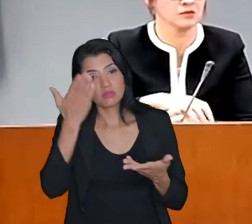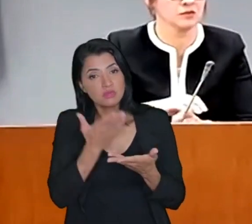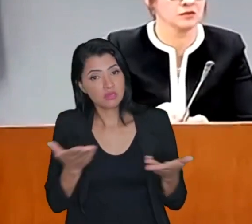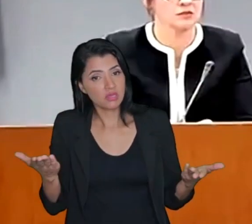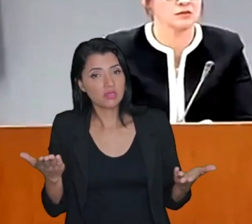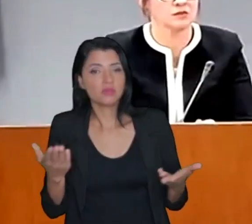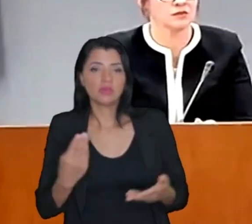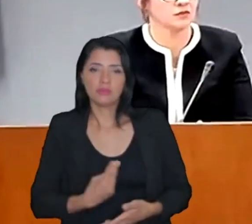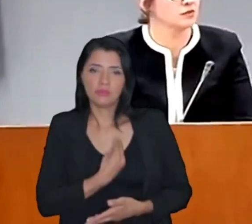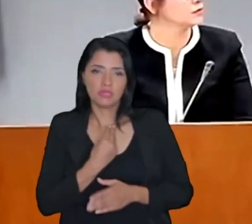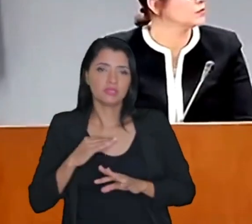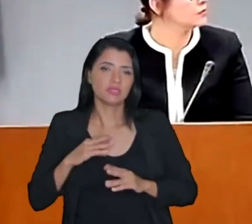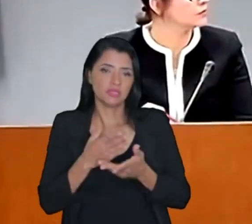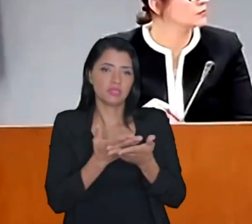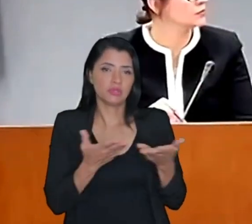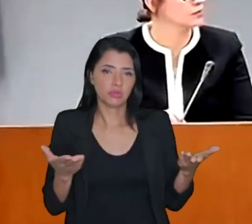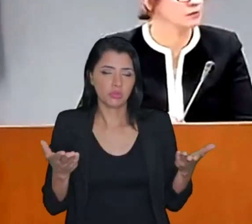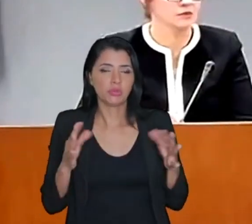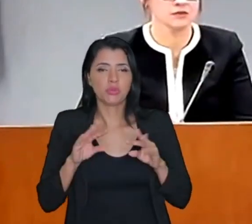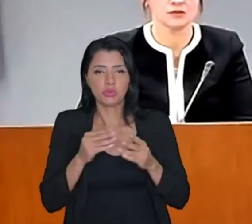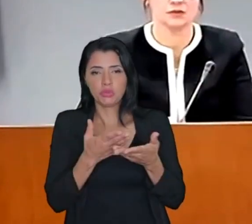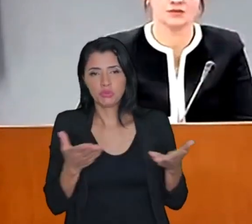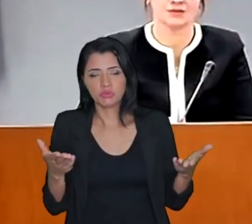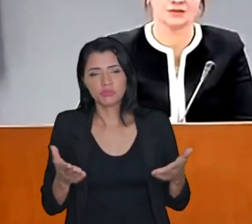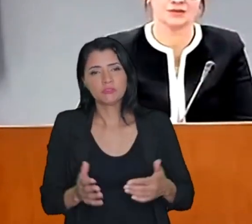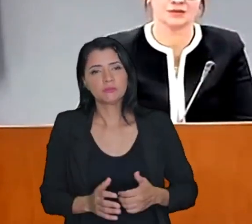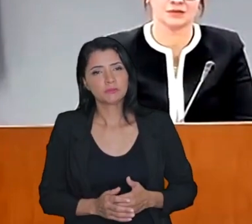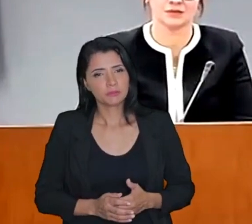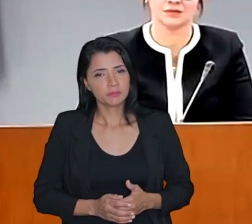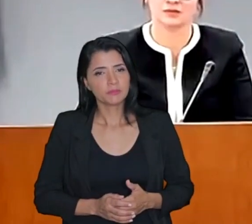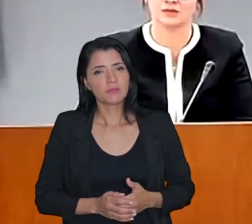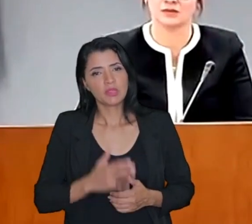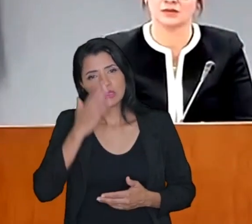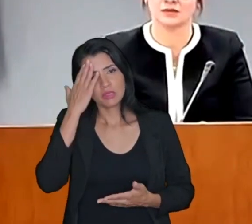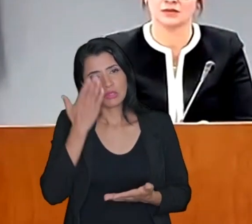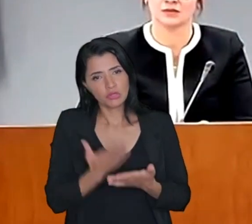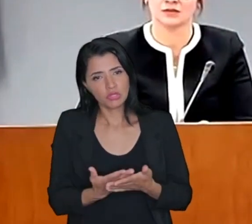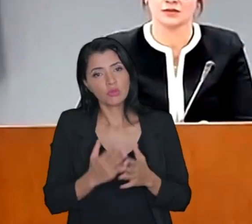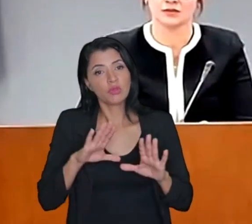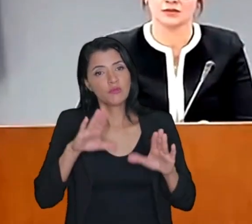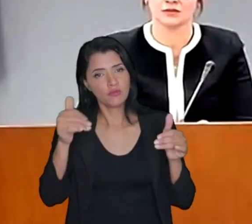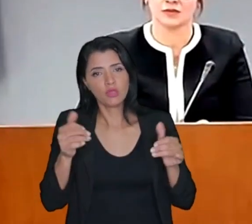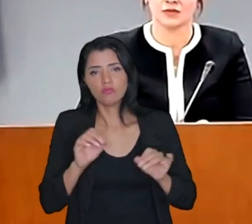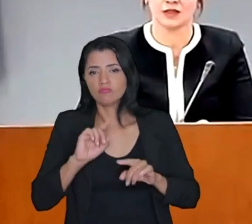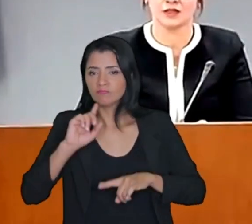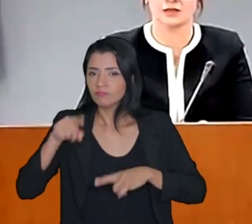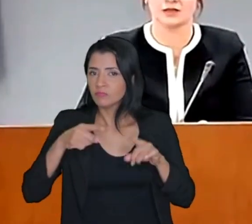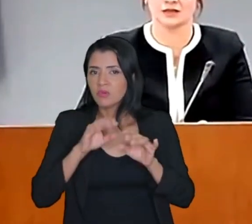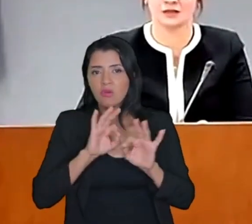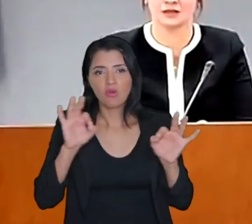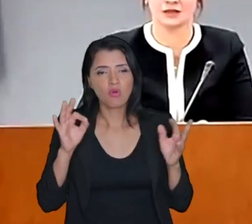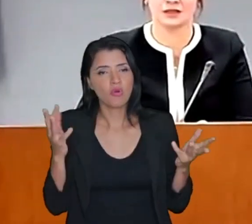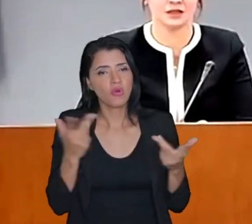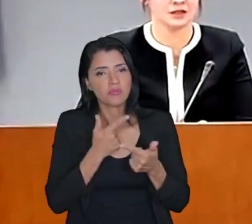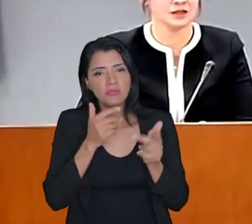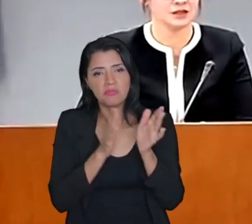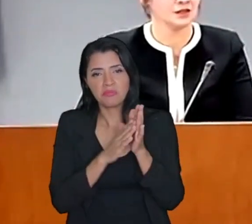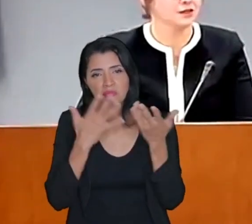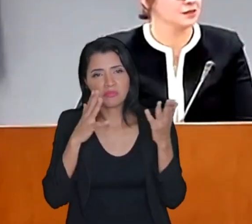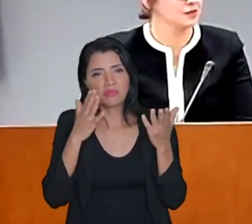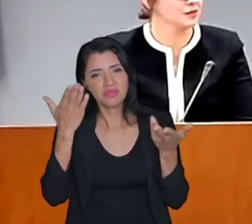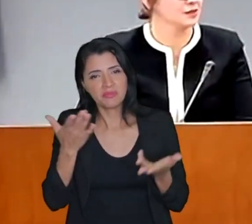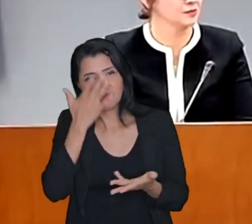agradeço demais a presença de todos e todas. Acredito que o evento tenha sido um sucesso. Parabéns a todos